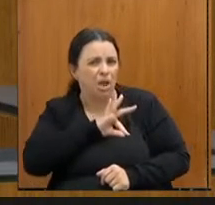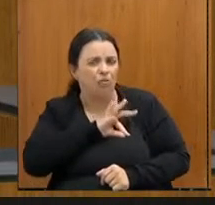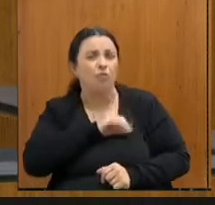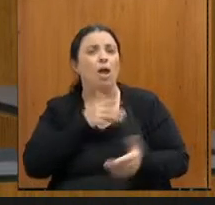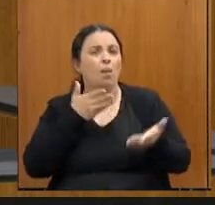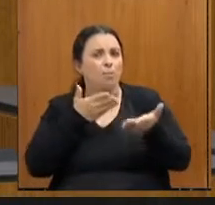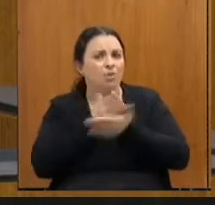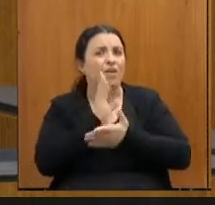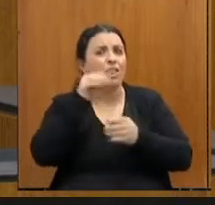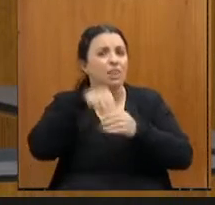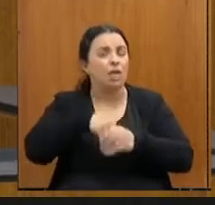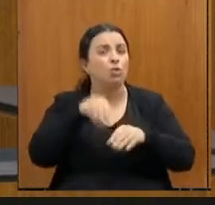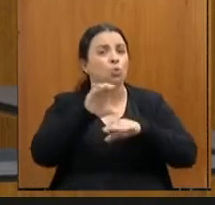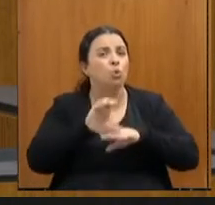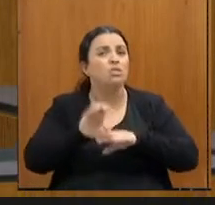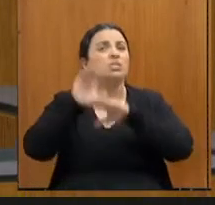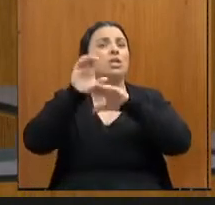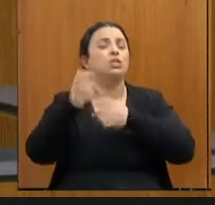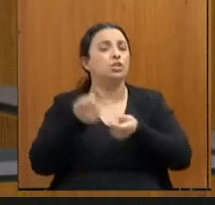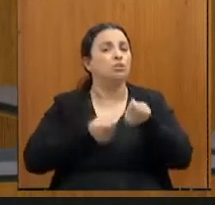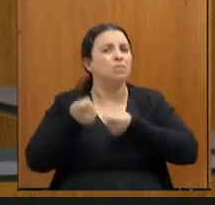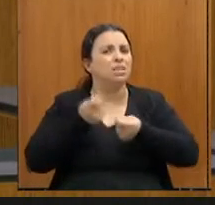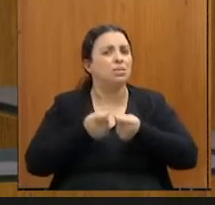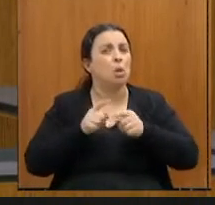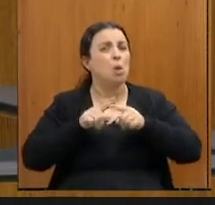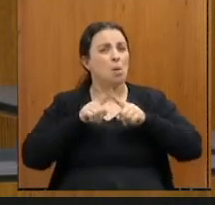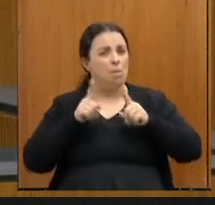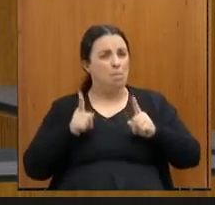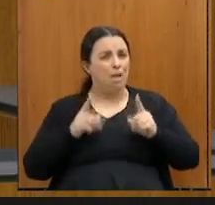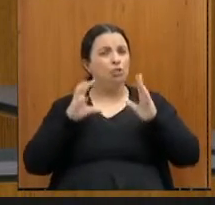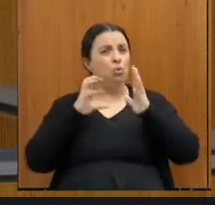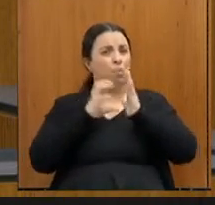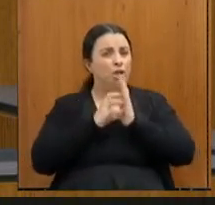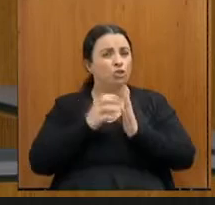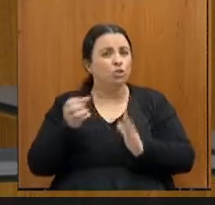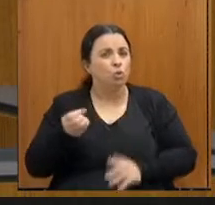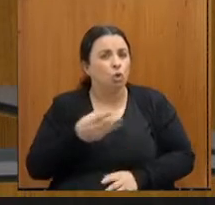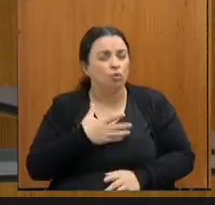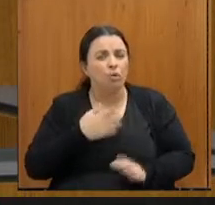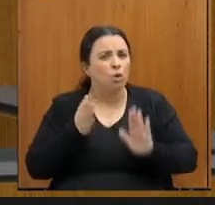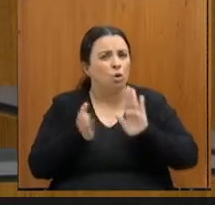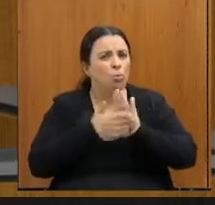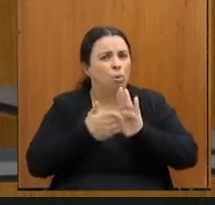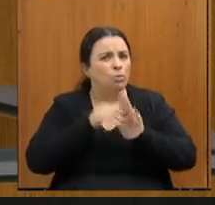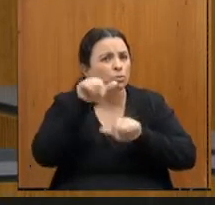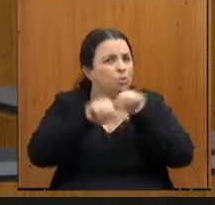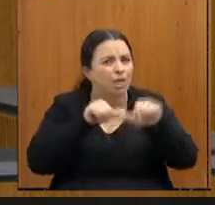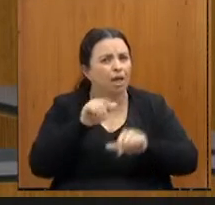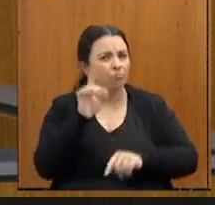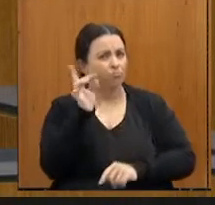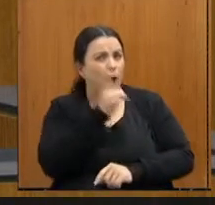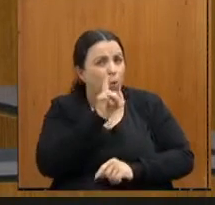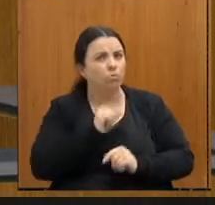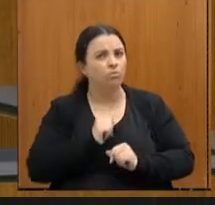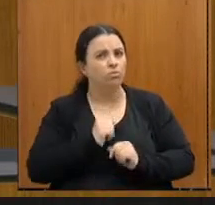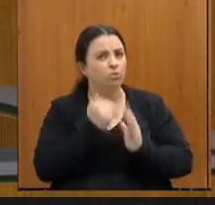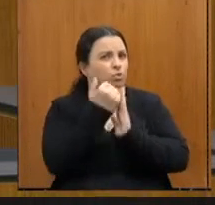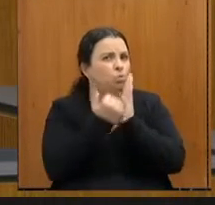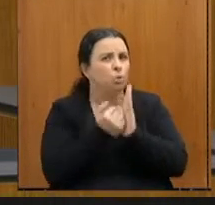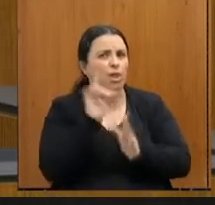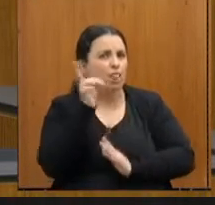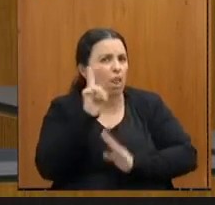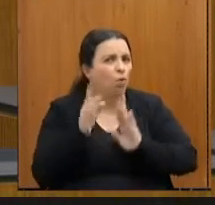conselho de Conselho de administração pois o partido novo no propósito mudar trocou diminuir